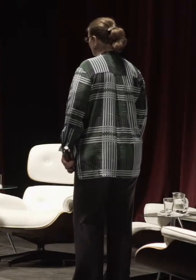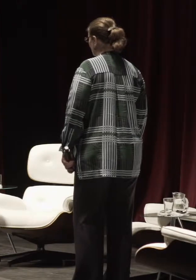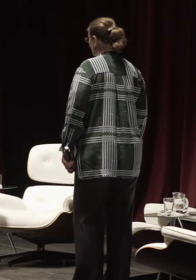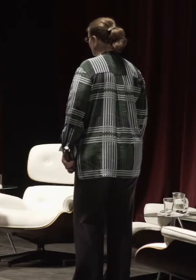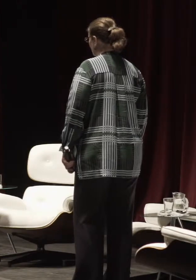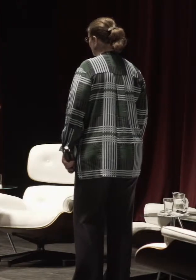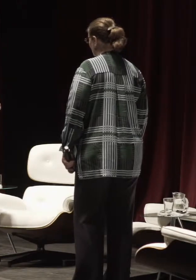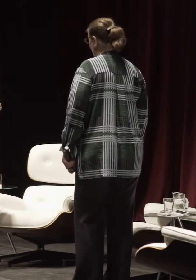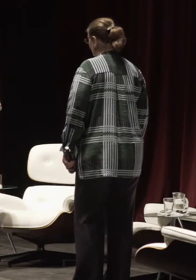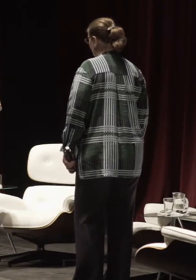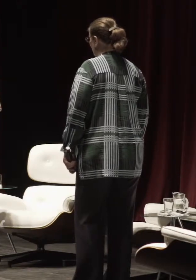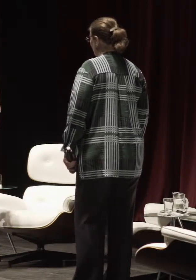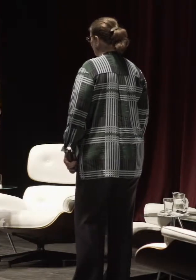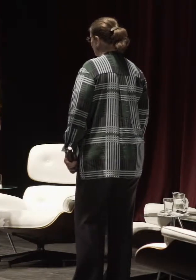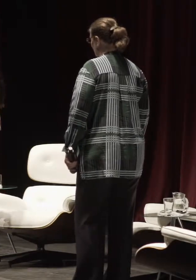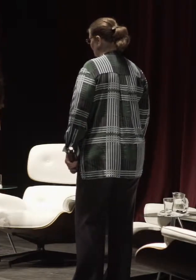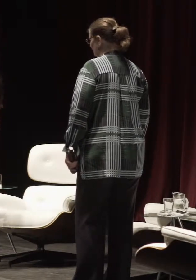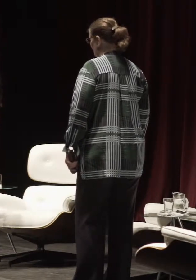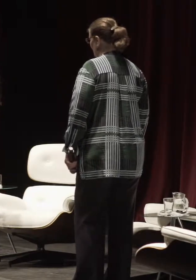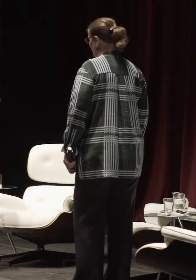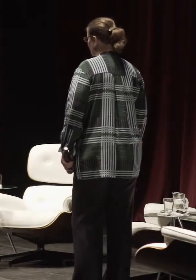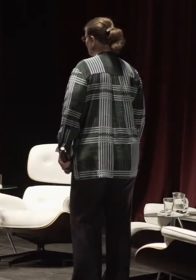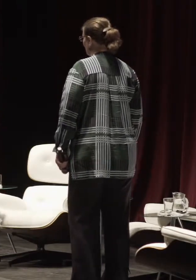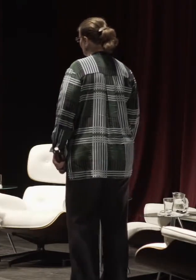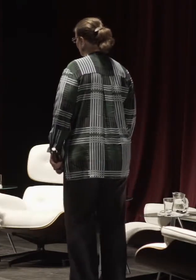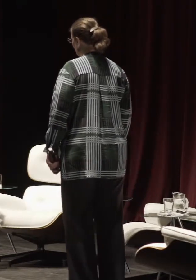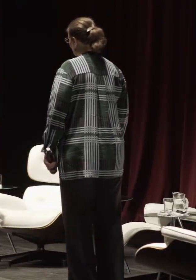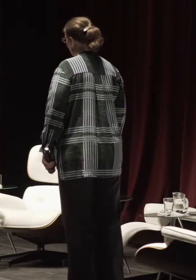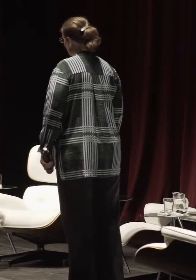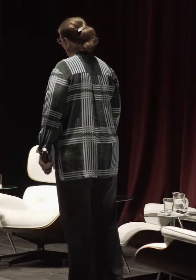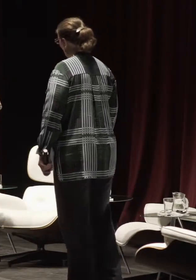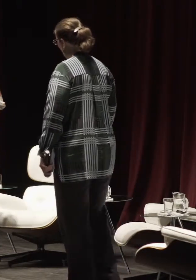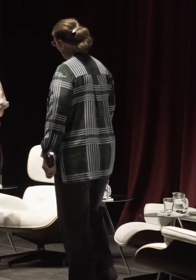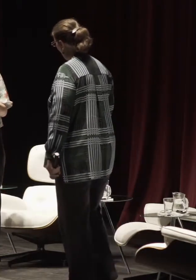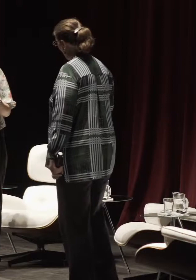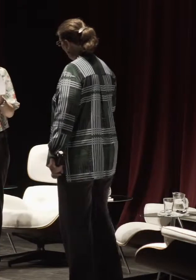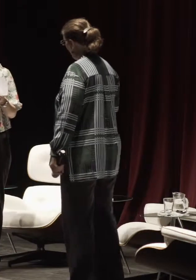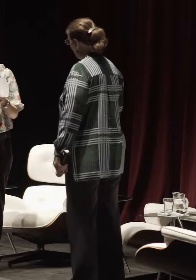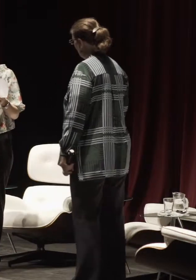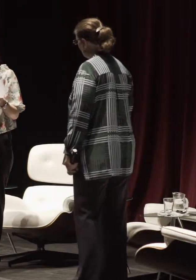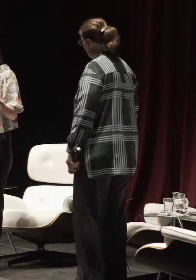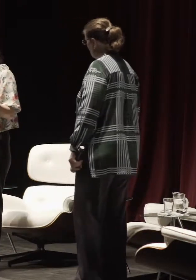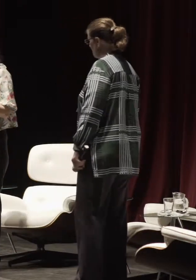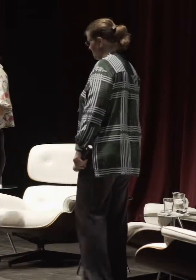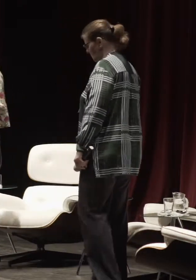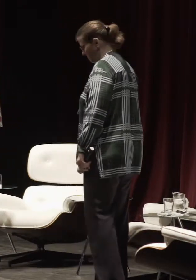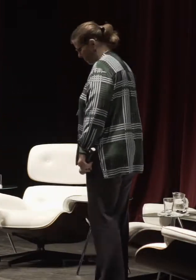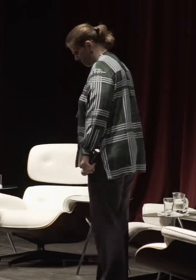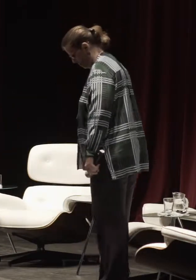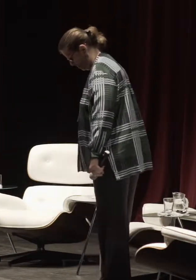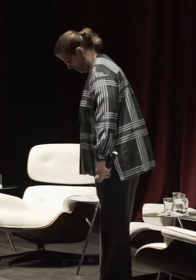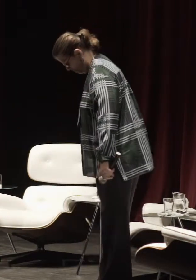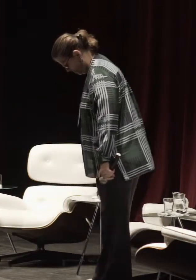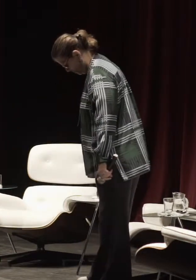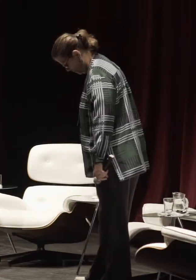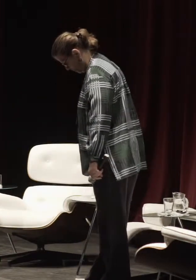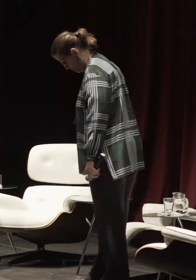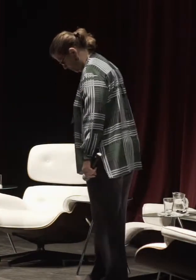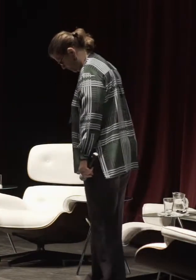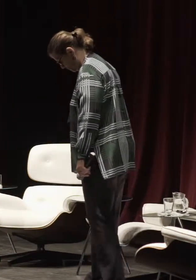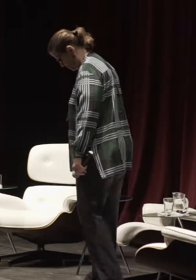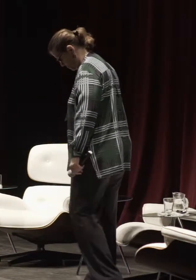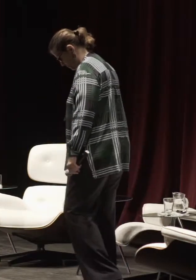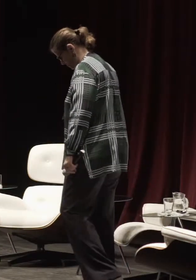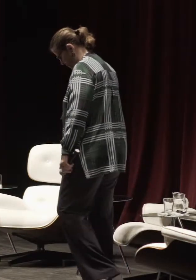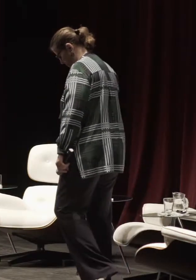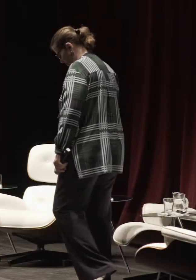as crianças não leem, não é um problema das crianças, mas sim dos adultos. São os pais, os professores, os bibliotecários que devem